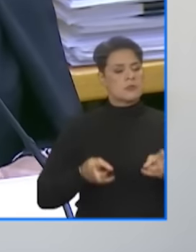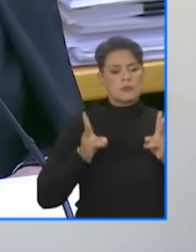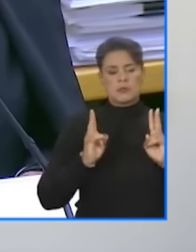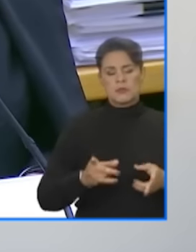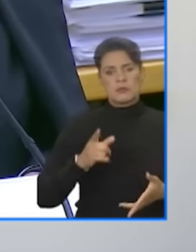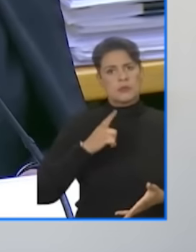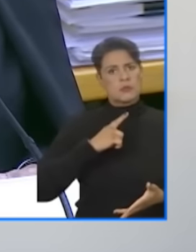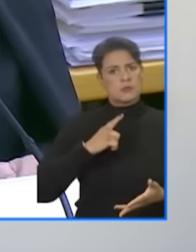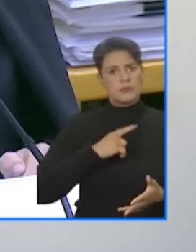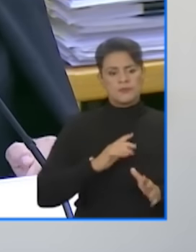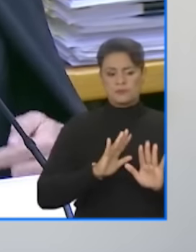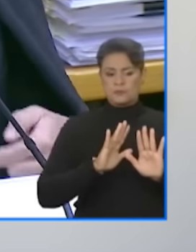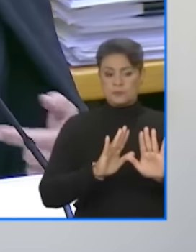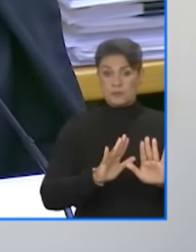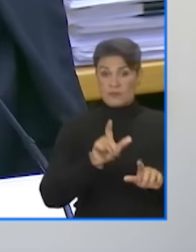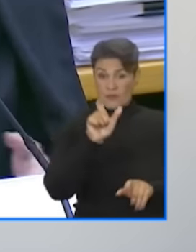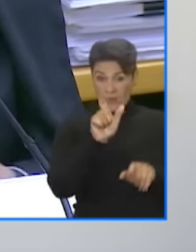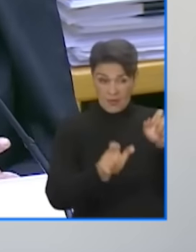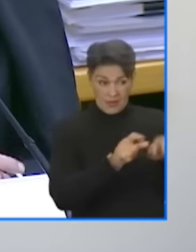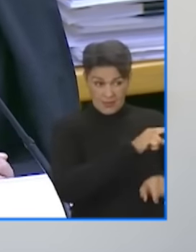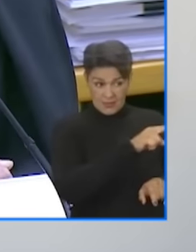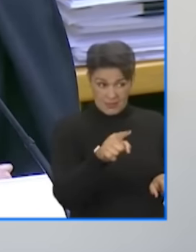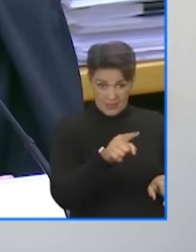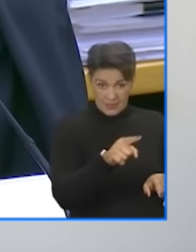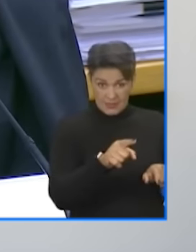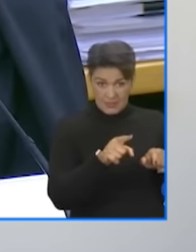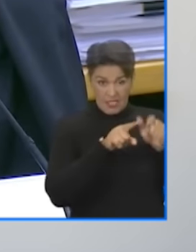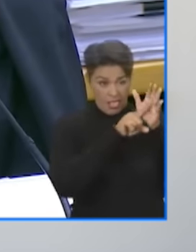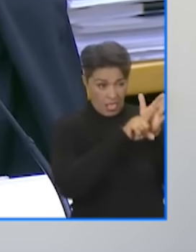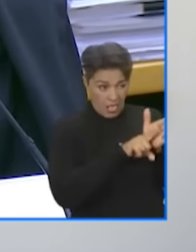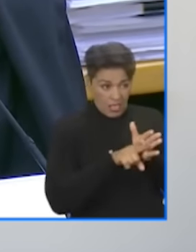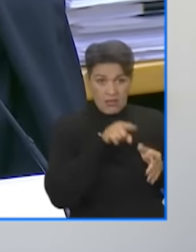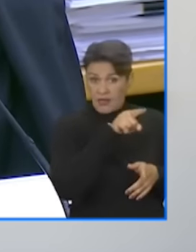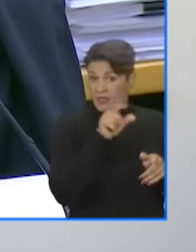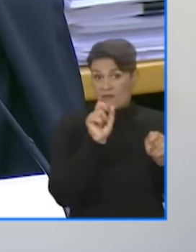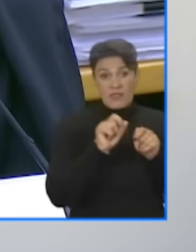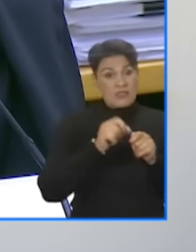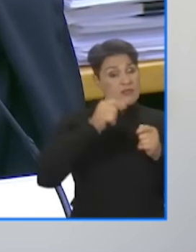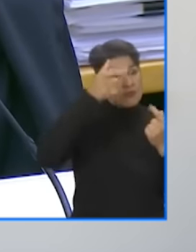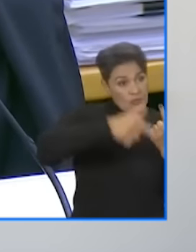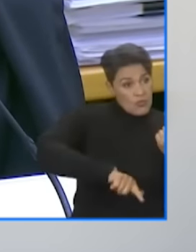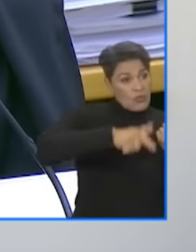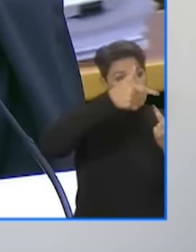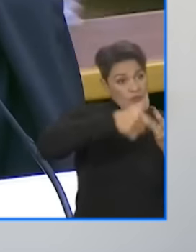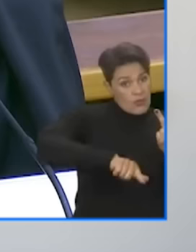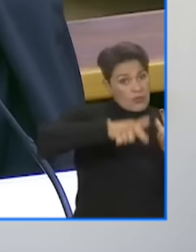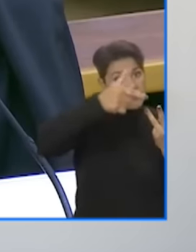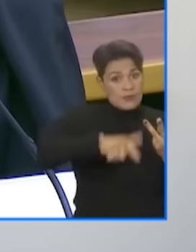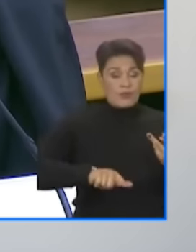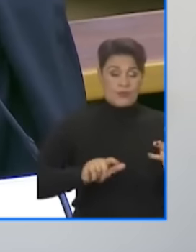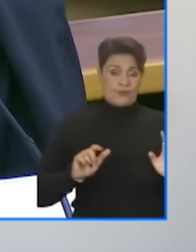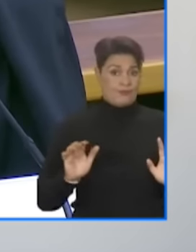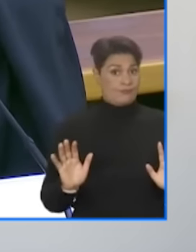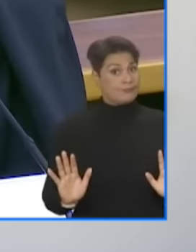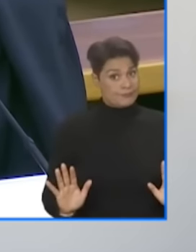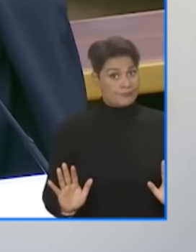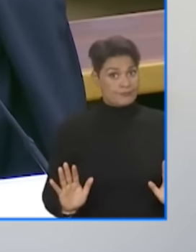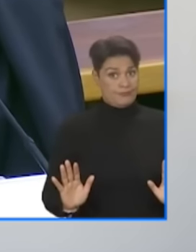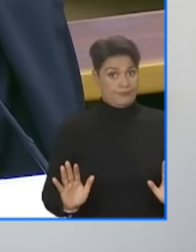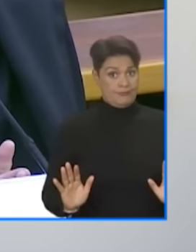bem difícil. A gente dificilmente vai encontrar deputados e senadores aqui em Brasília discutindo o impeachment de um ministro do